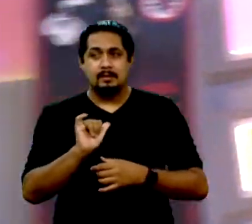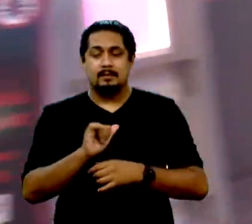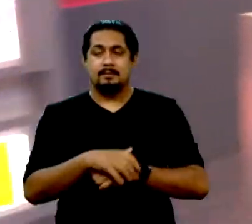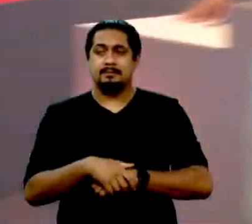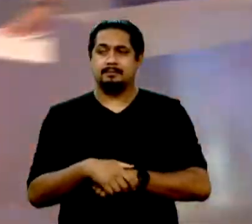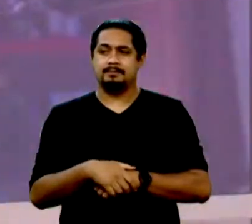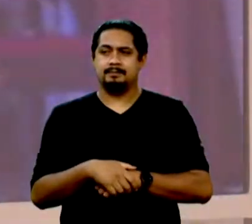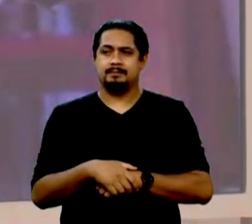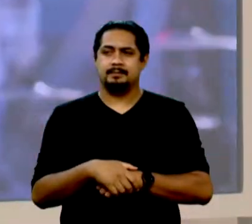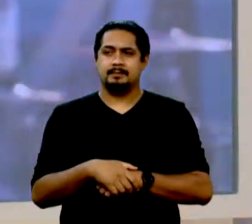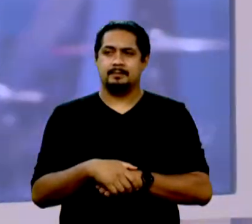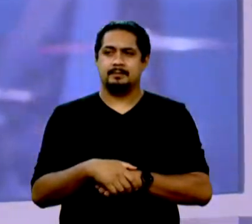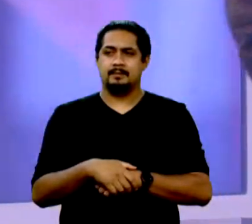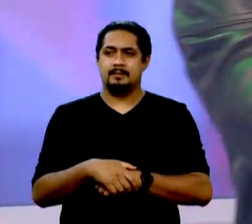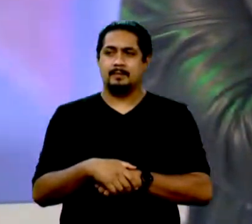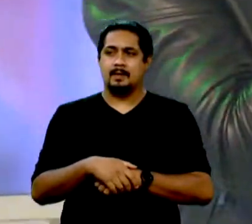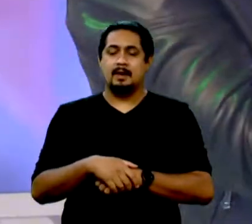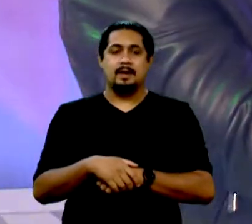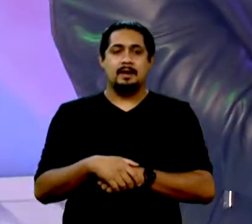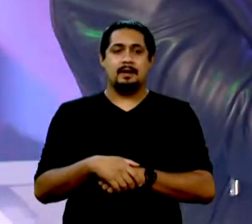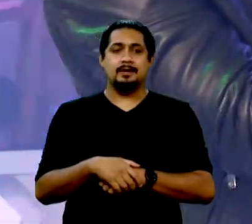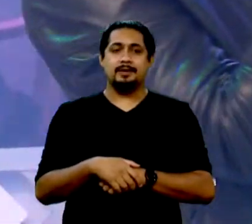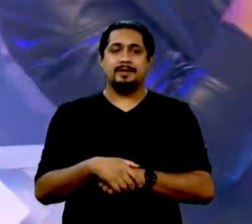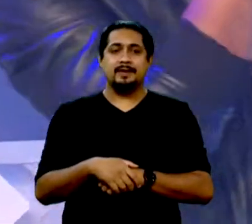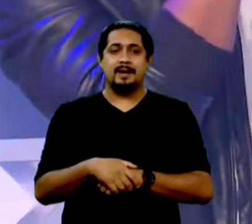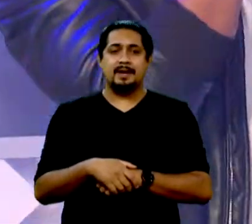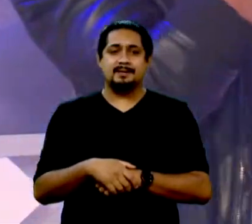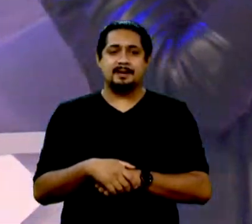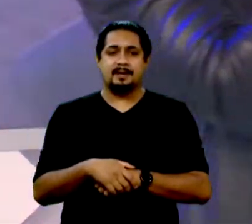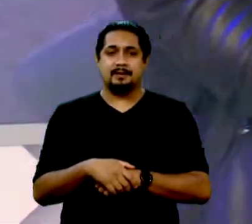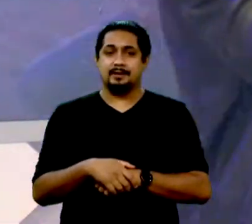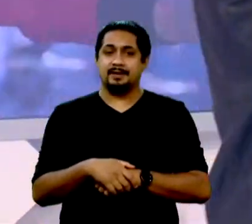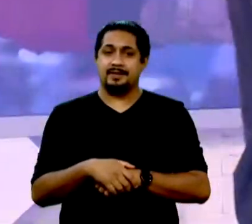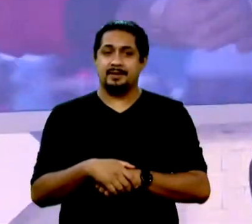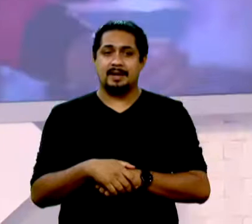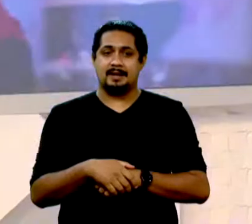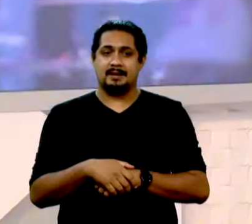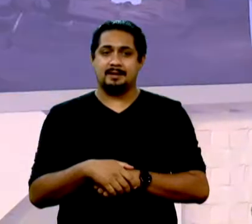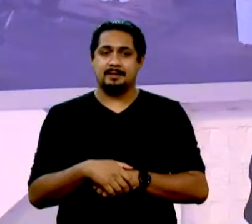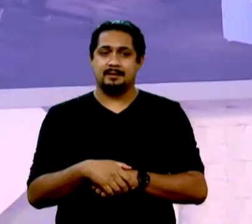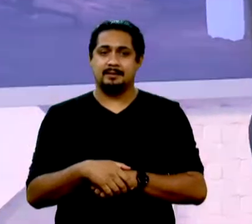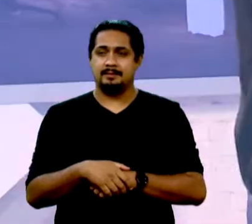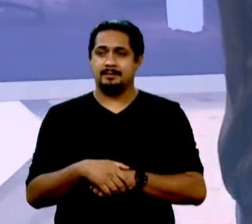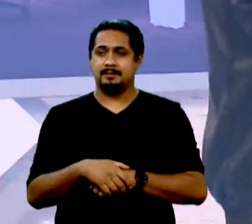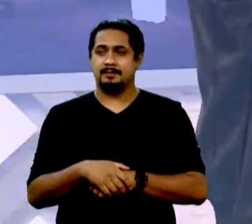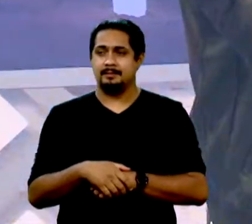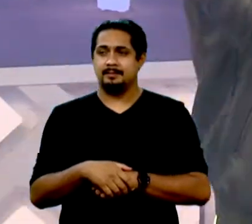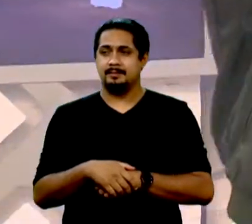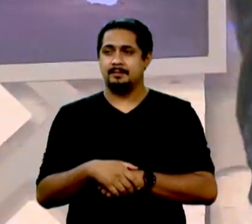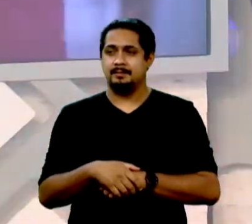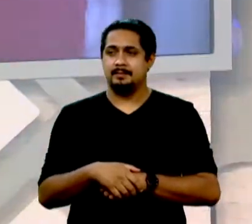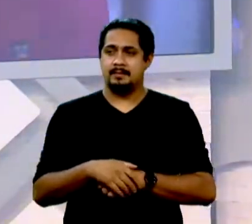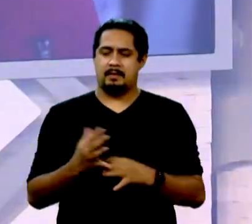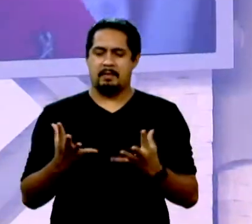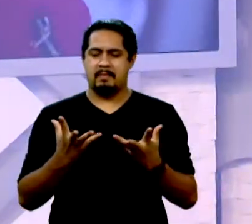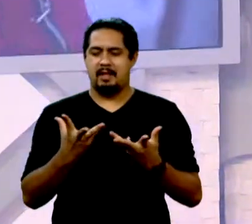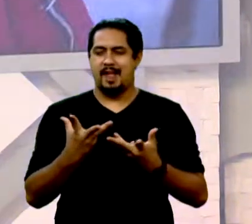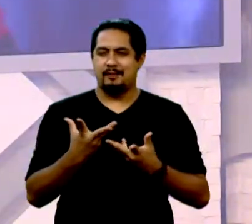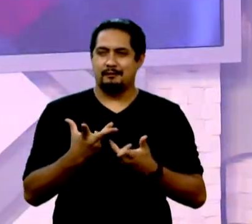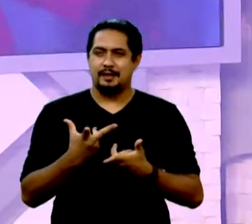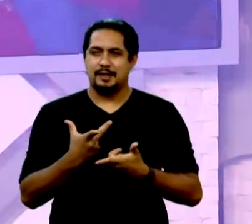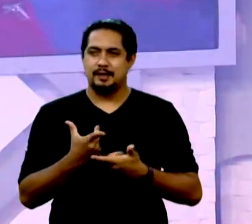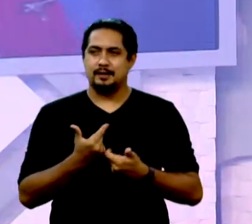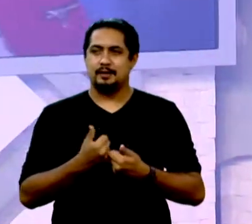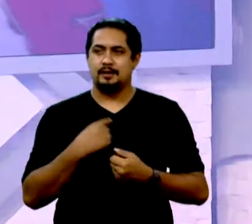ó. Eu me lembro, sabe o que? A todas as falas, tudo. Que lindo, gente. Maravilhoso, né?